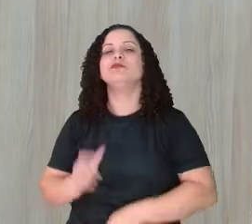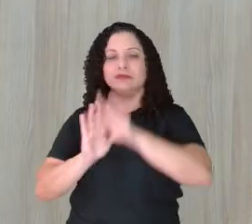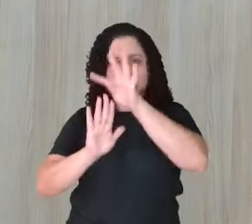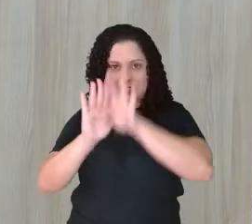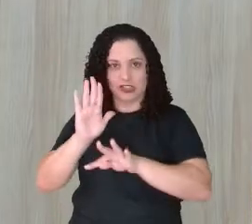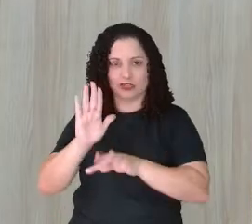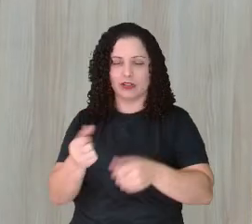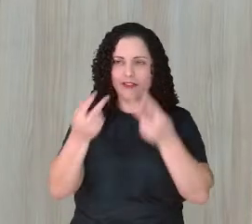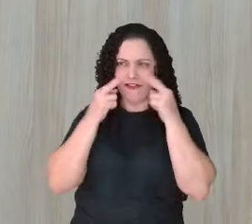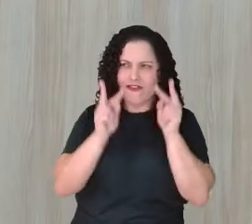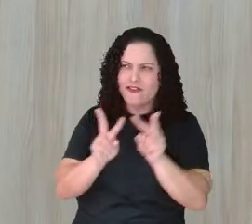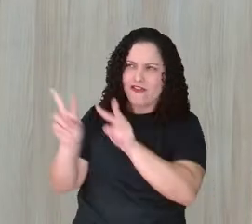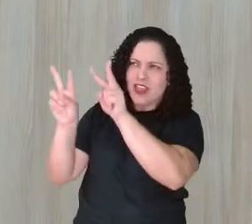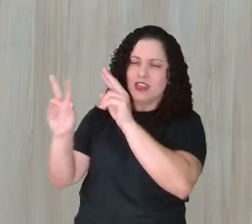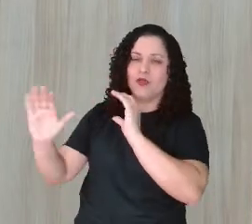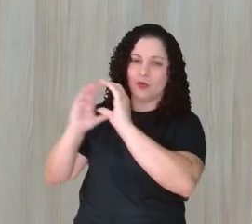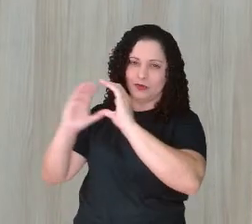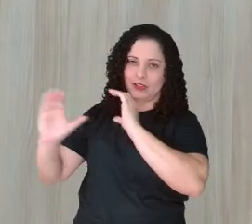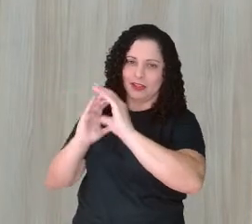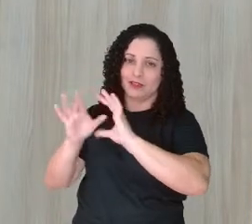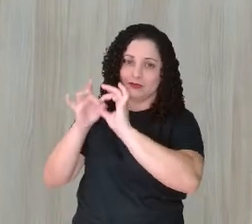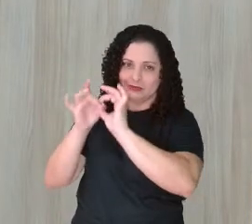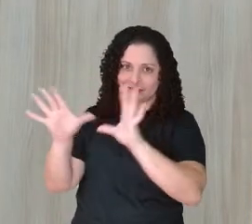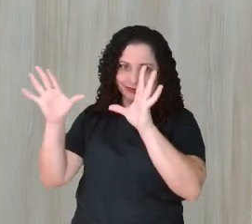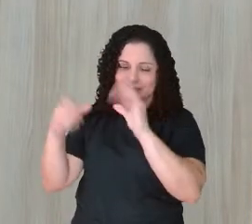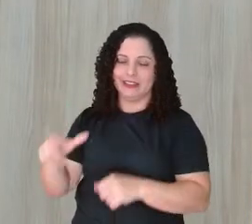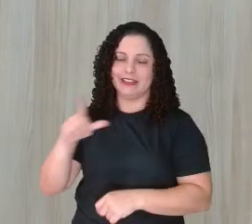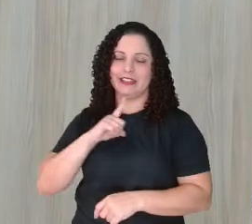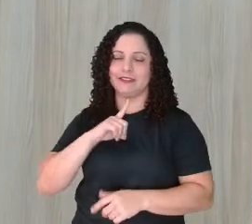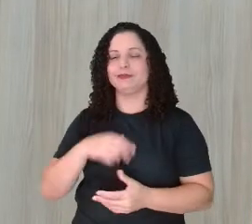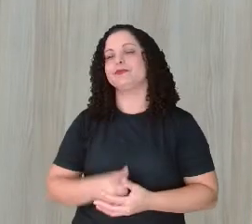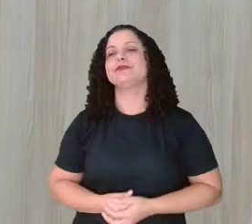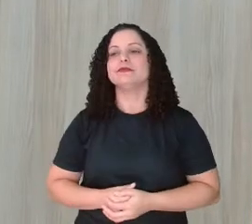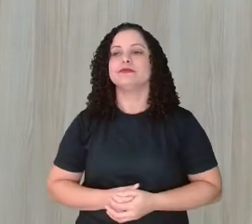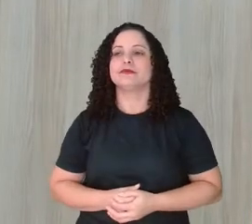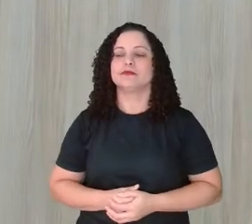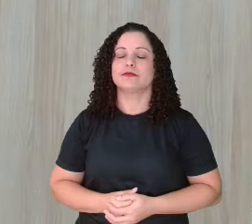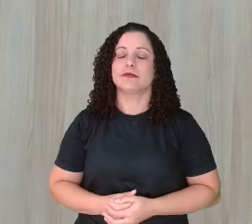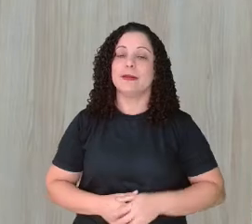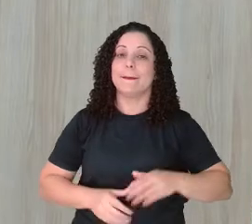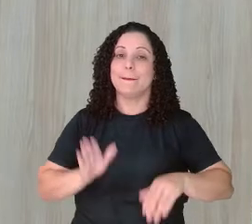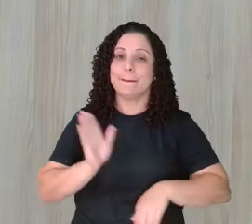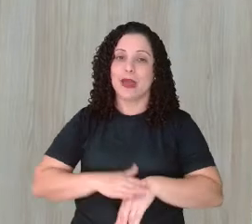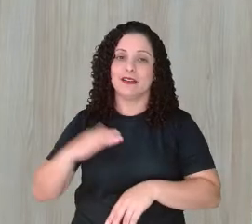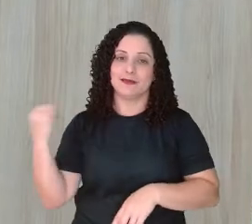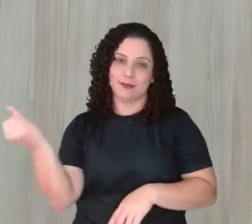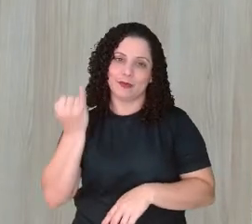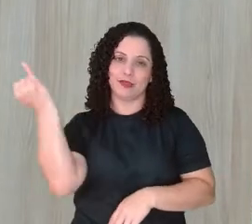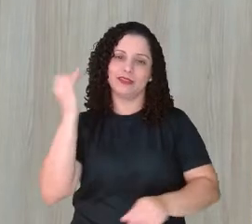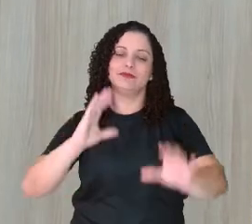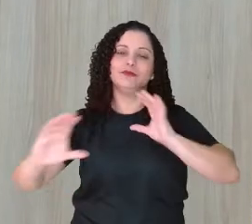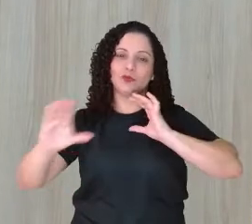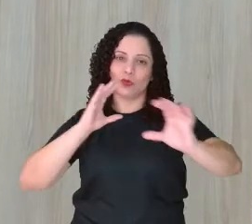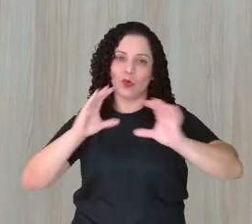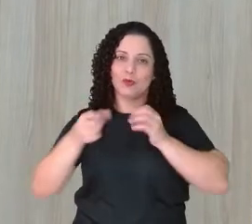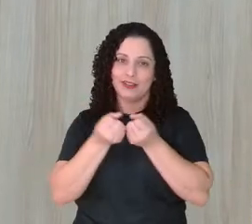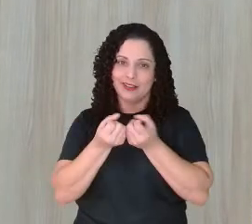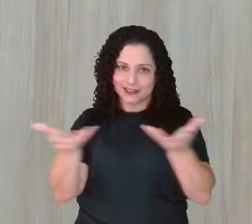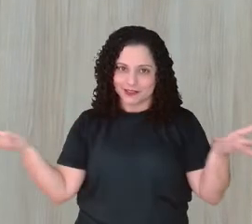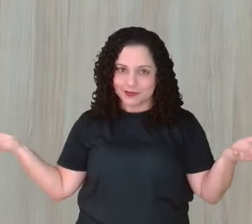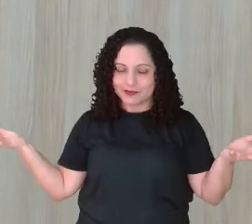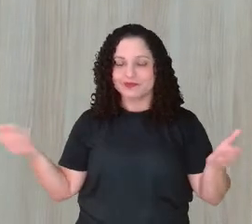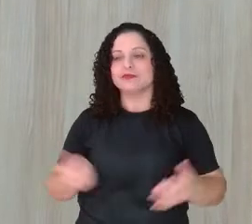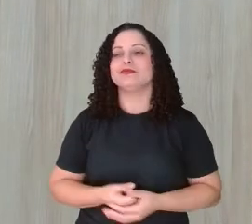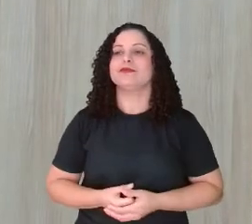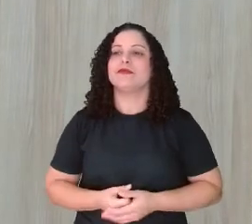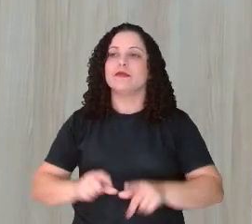estabelece comunicação. Tudo bem? O principal é estabelecer comunicação. Mas você sabia que